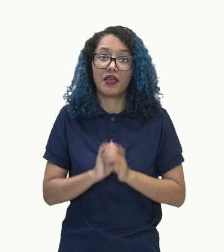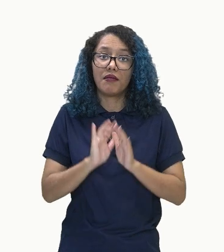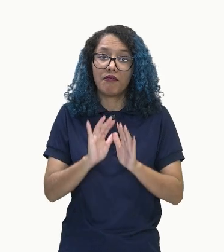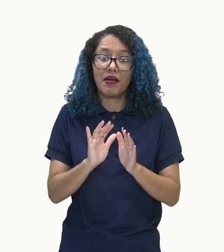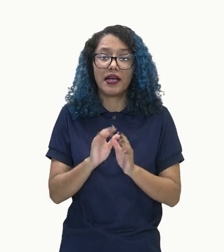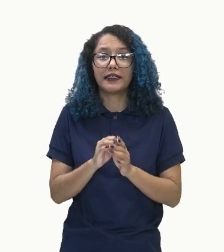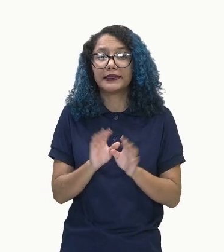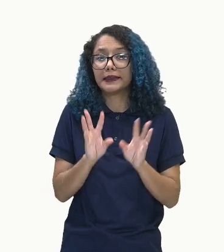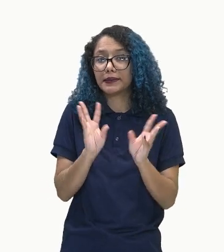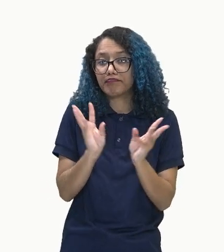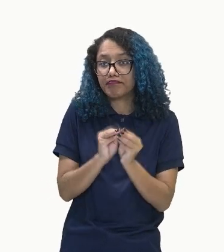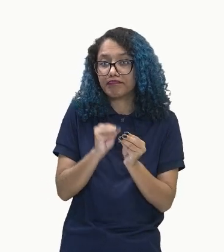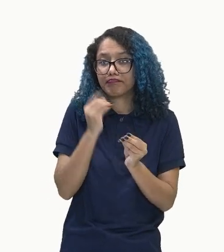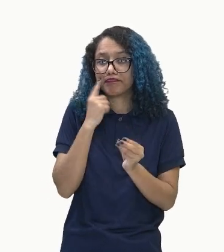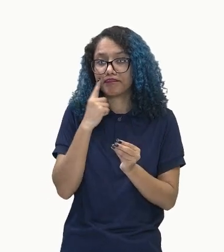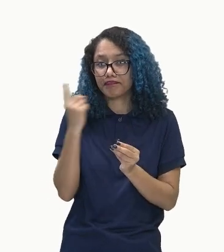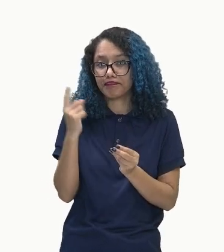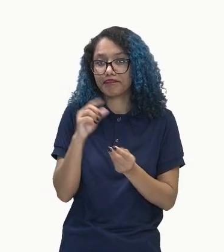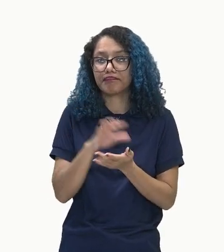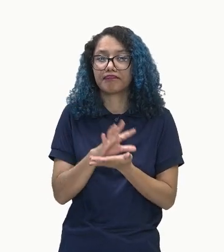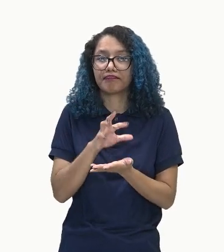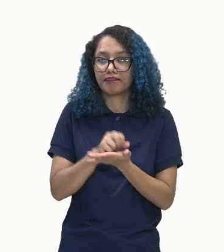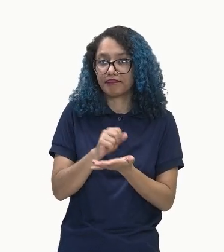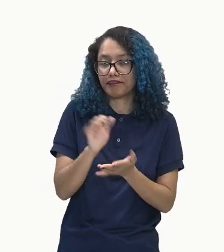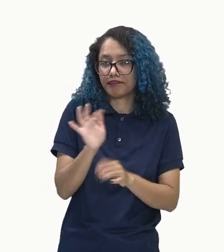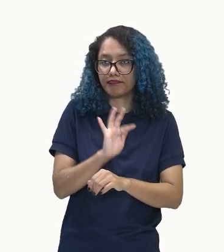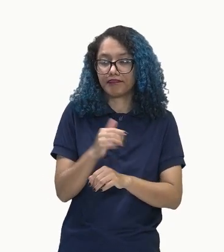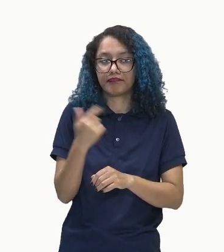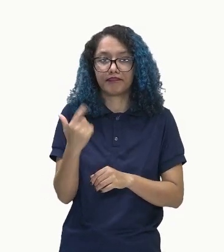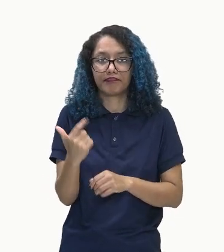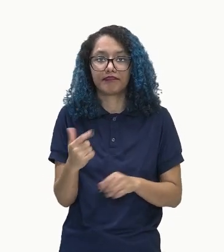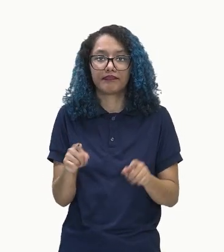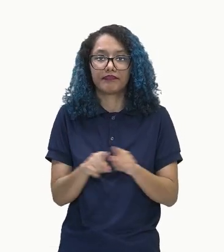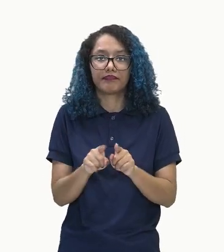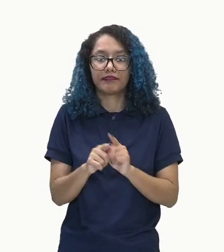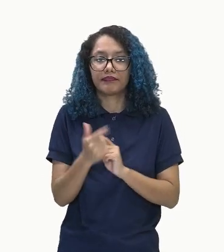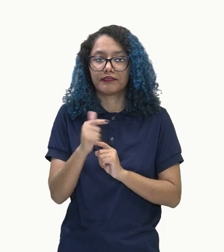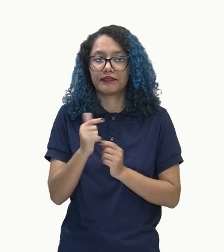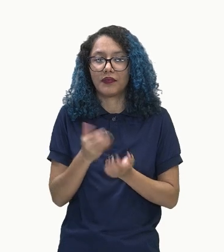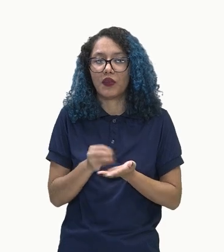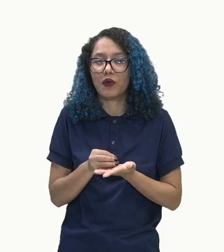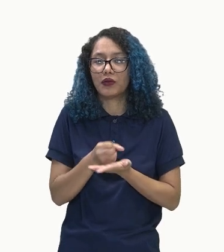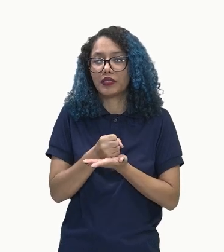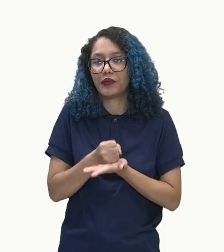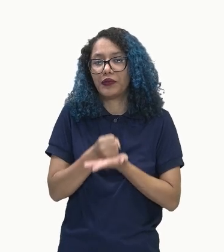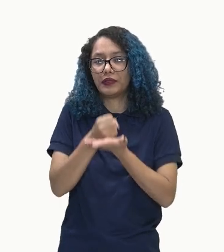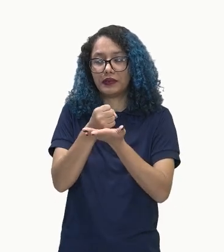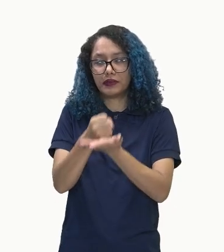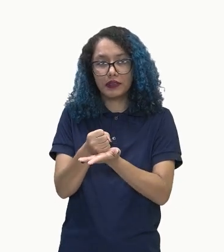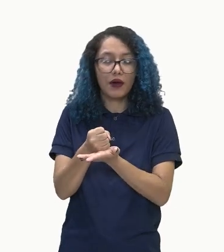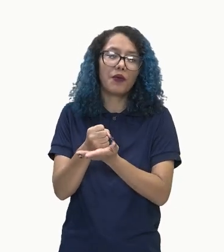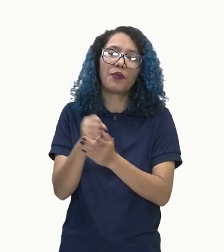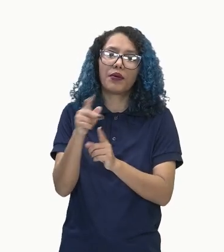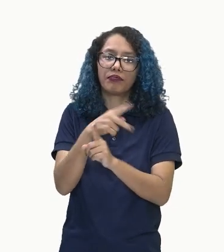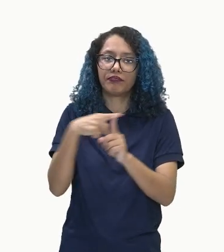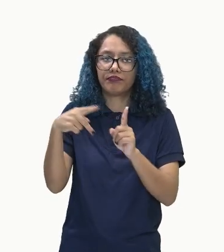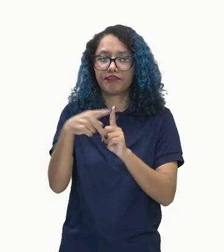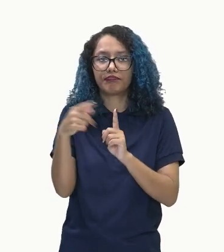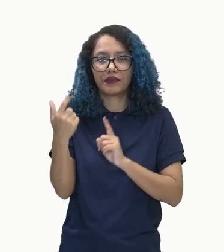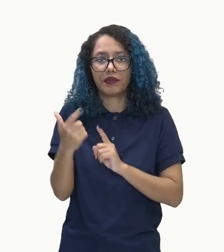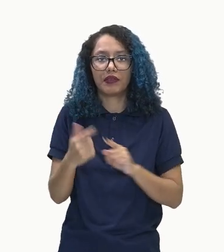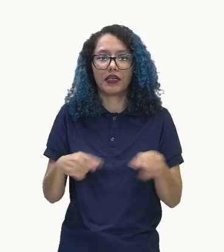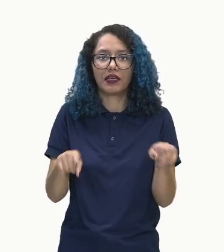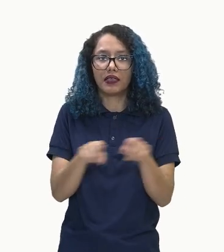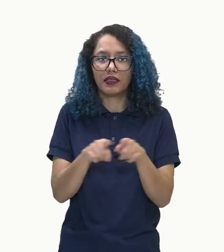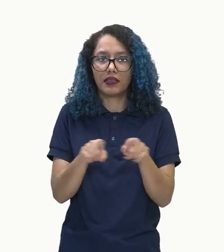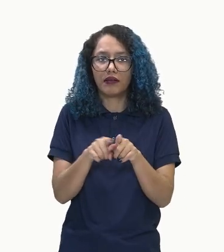informal: falta de registro formal. Outra característica: não contribui para a Previdência Social. E também tem a falta